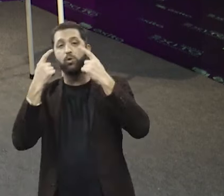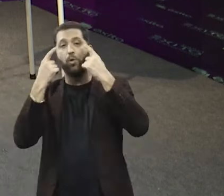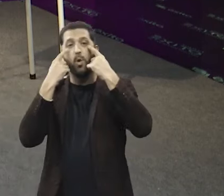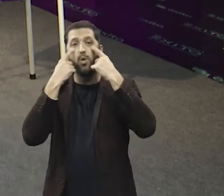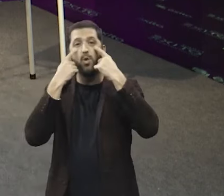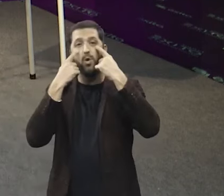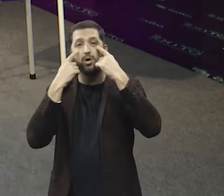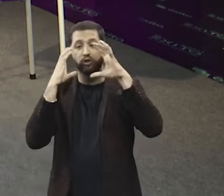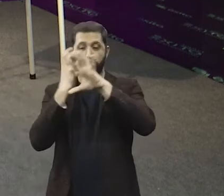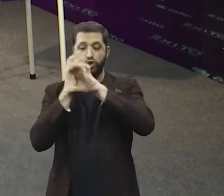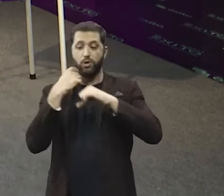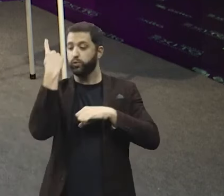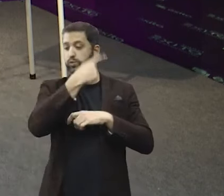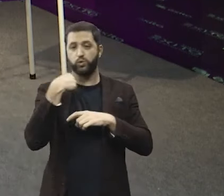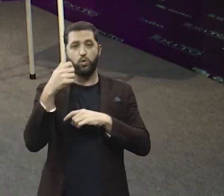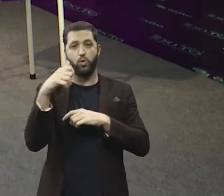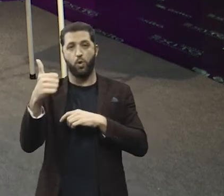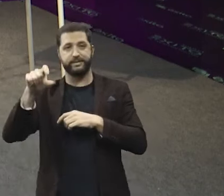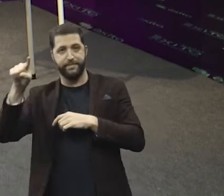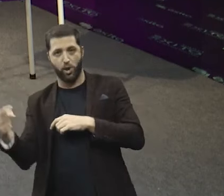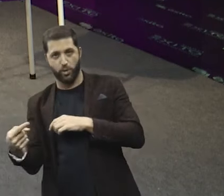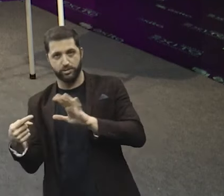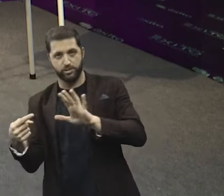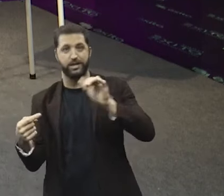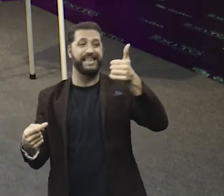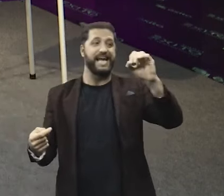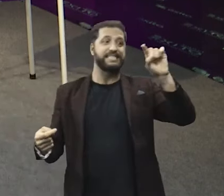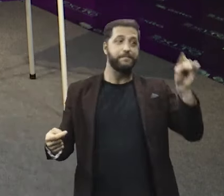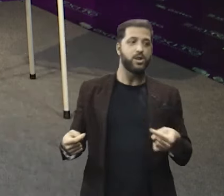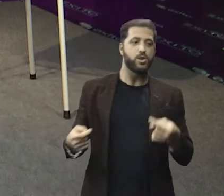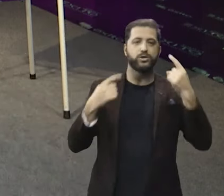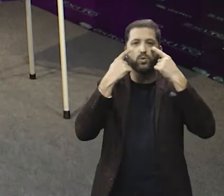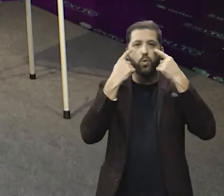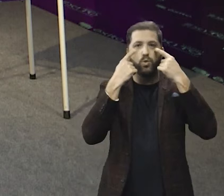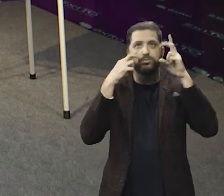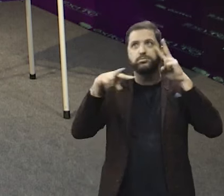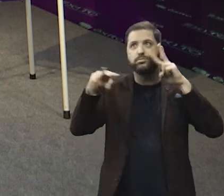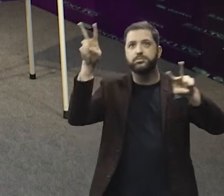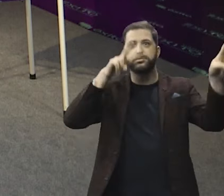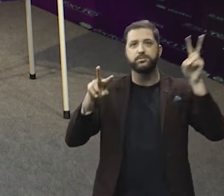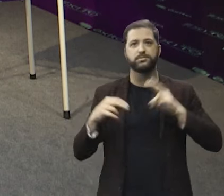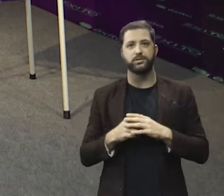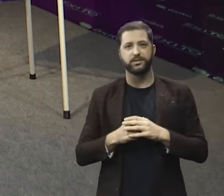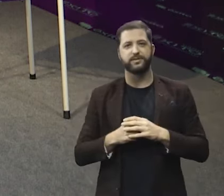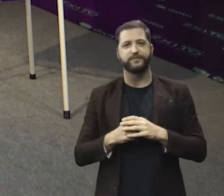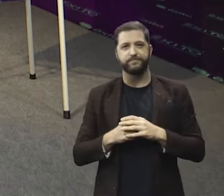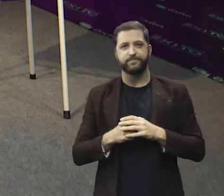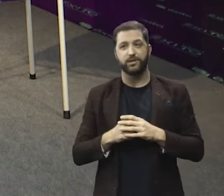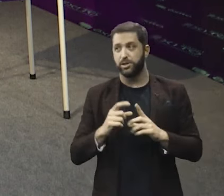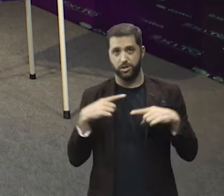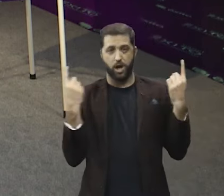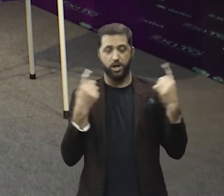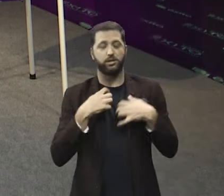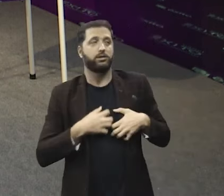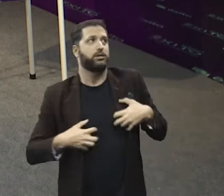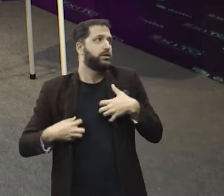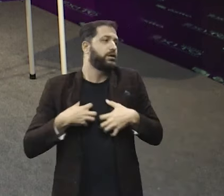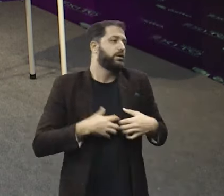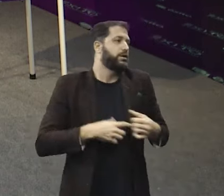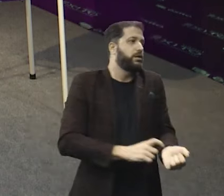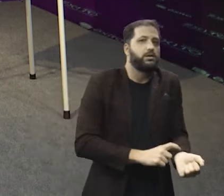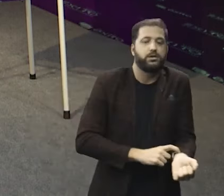loucura disso então o nível de ansiedade que você vai ficar vai aumentar